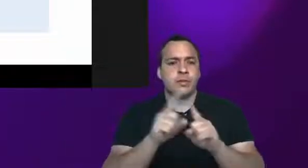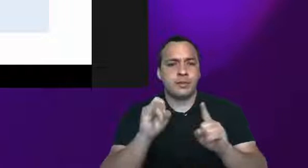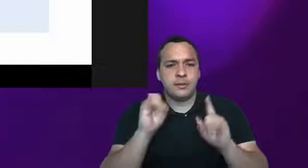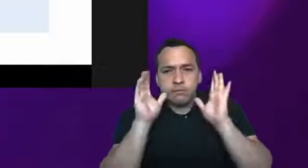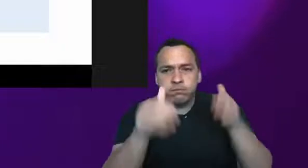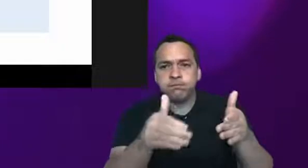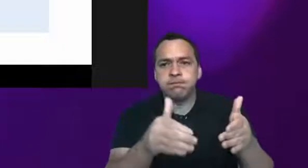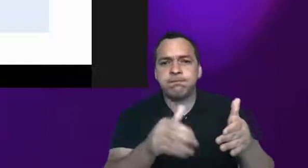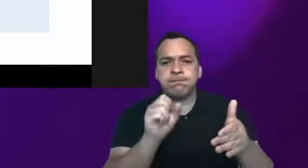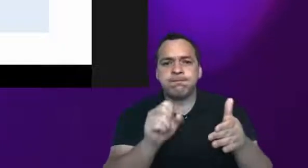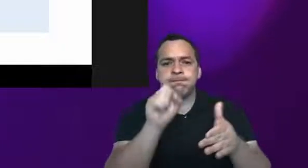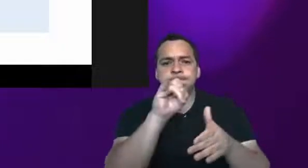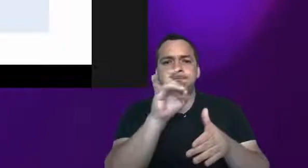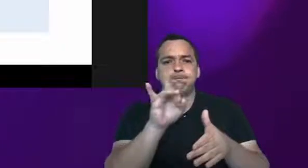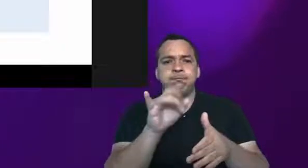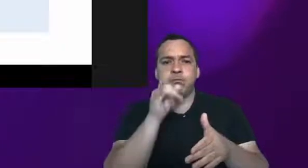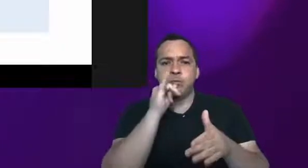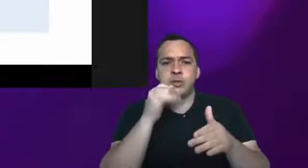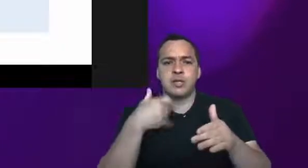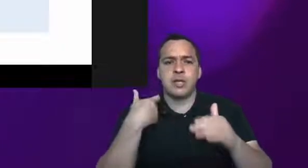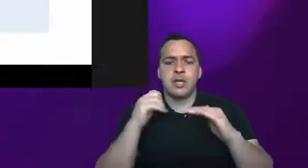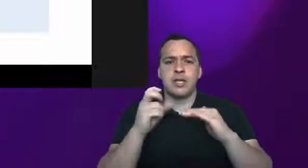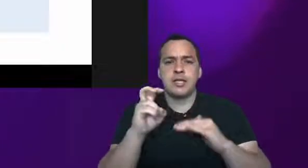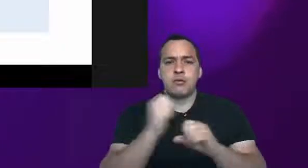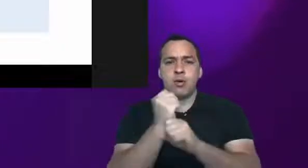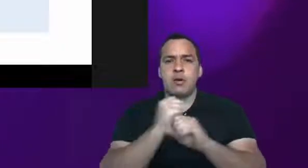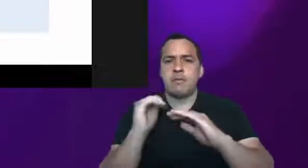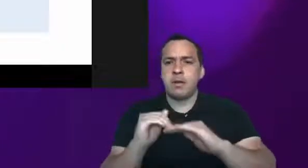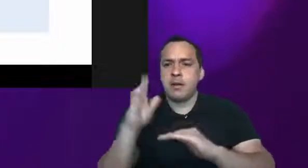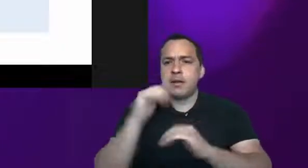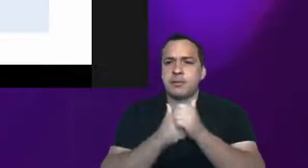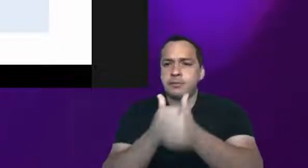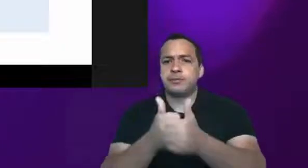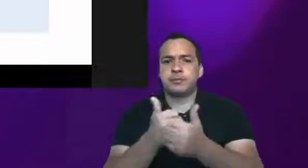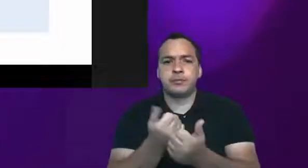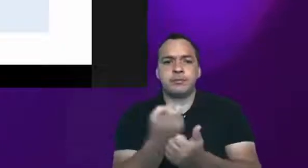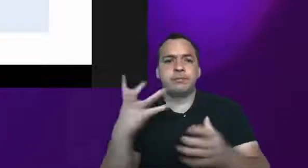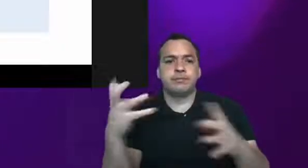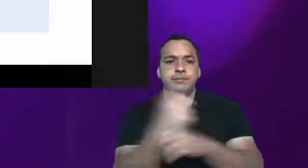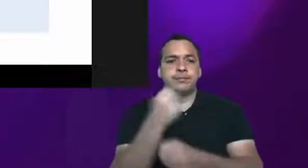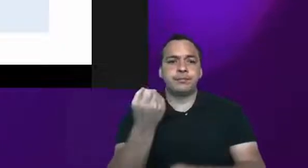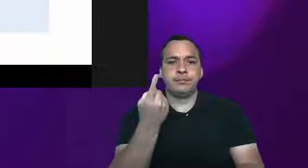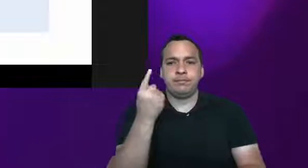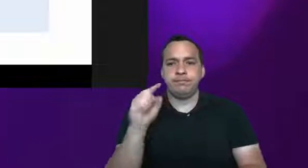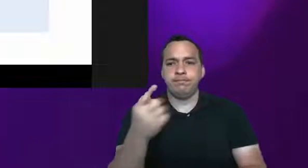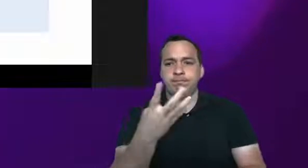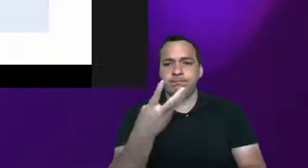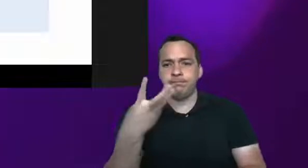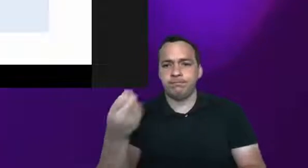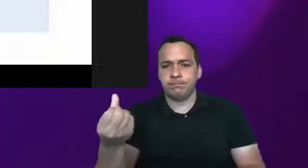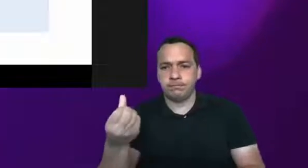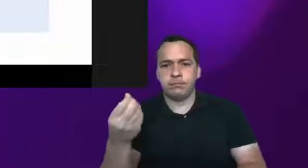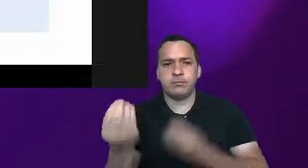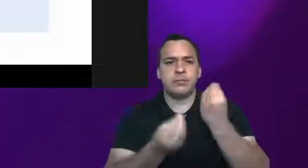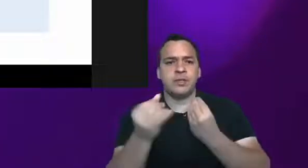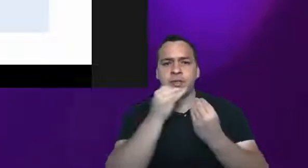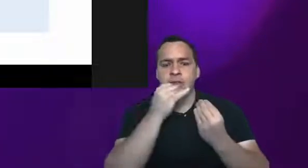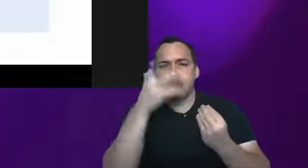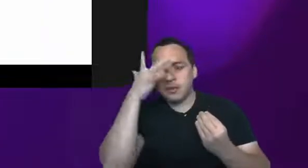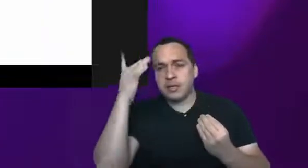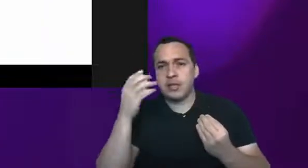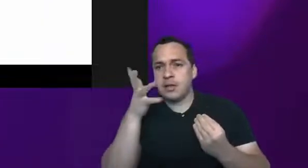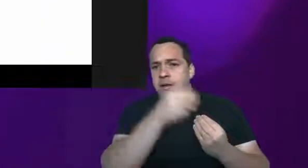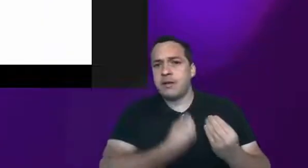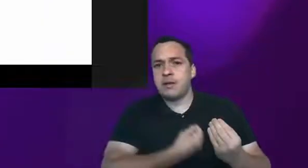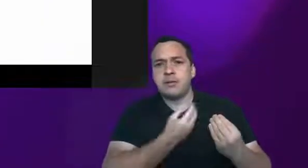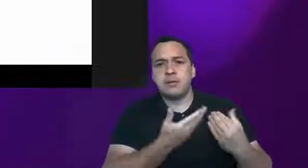doentes com mais de 5 anos de follow-up, são 1.436. Ora, a sobrevivência destes doentes é uma sobrevivência,